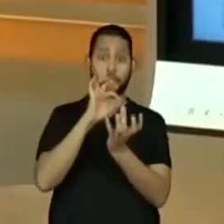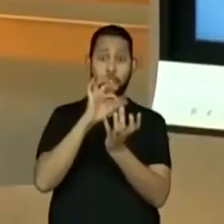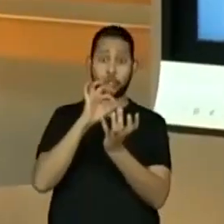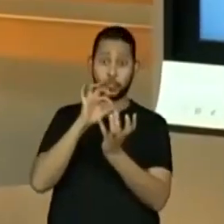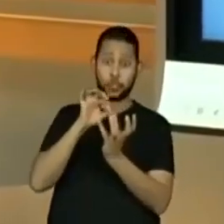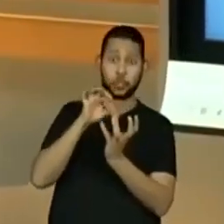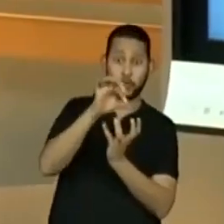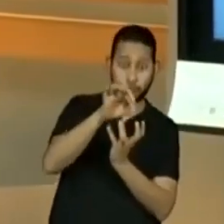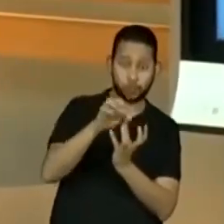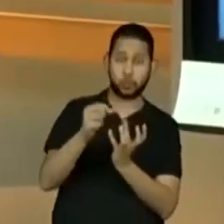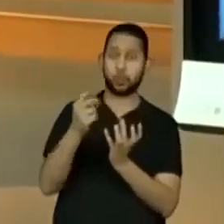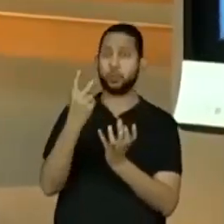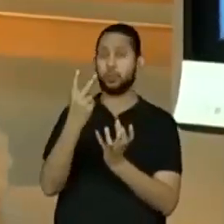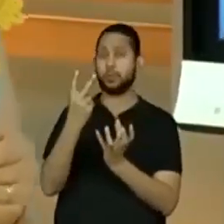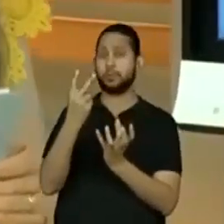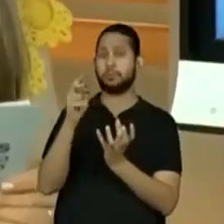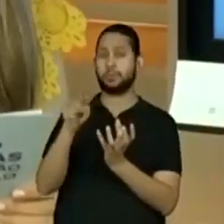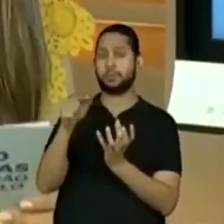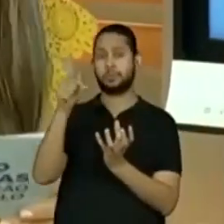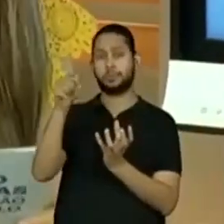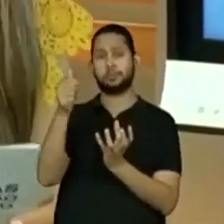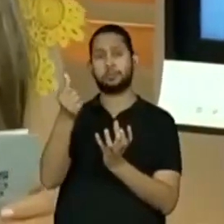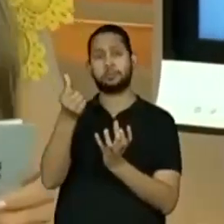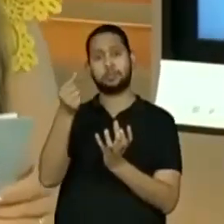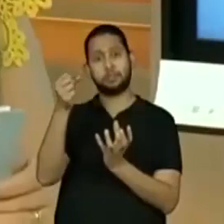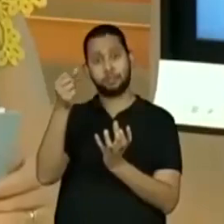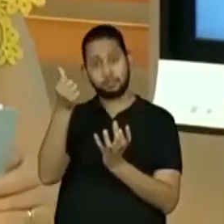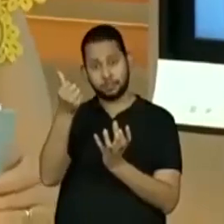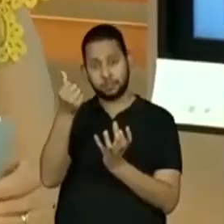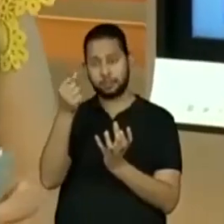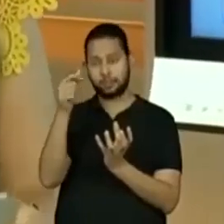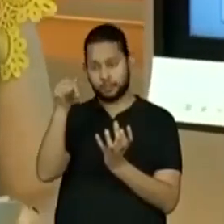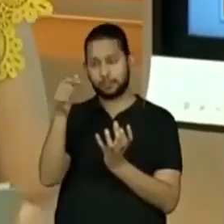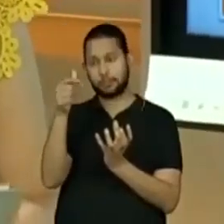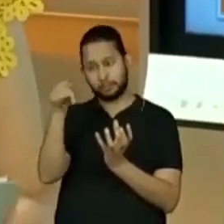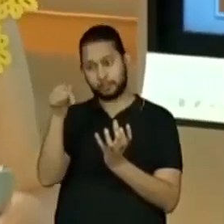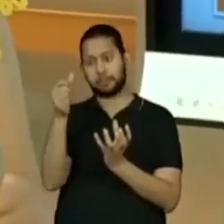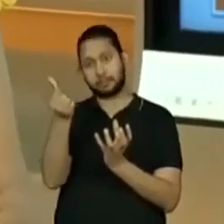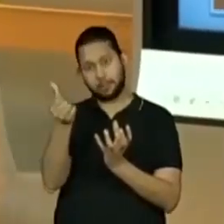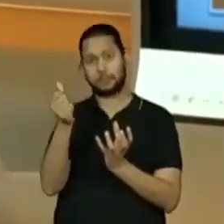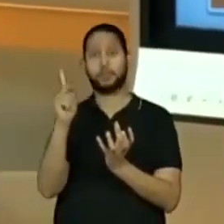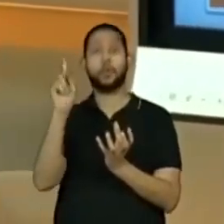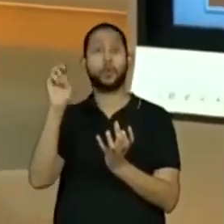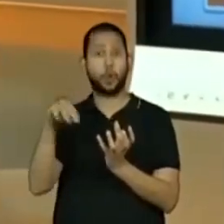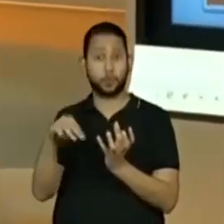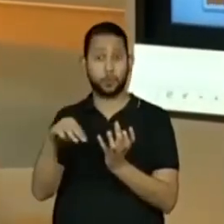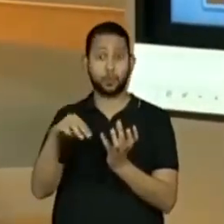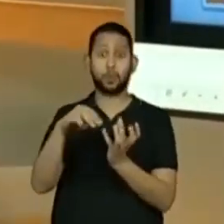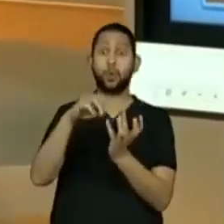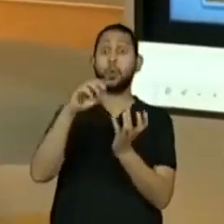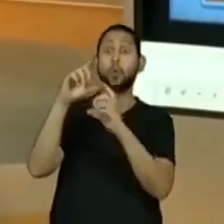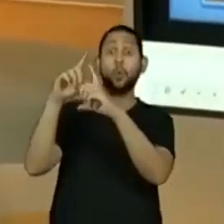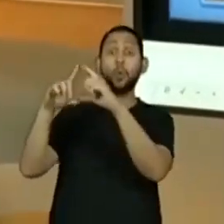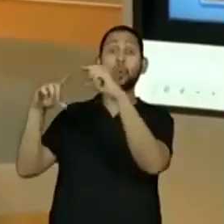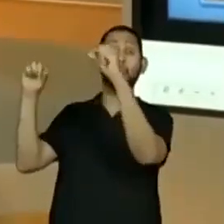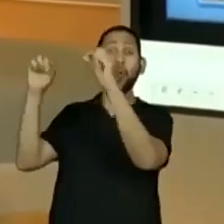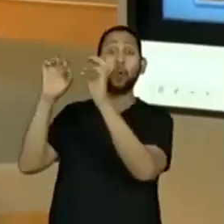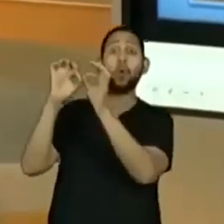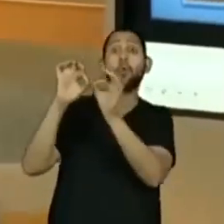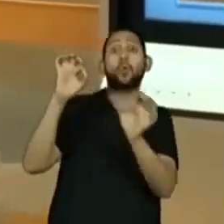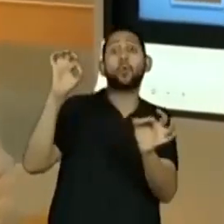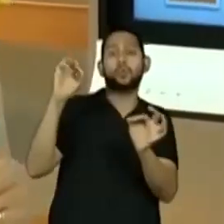12.756 quilômetros e seu satélite natural, a Lua, está distante dele